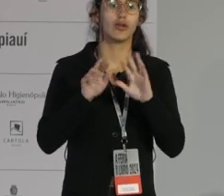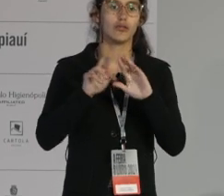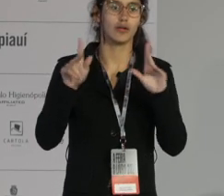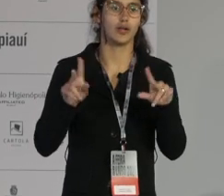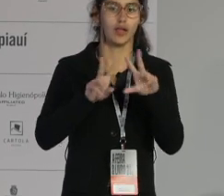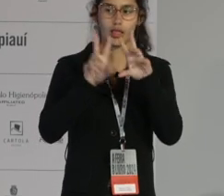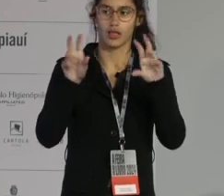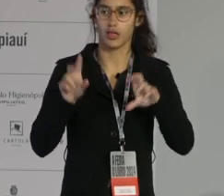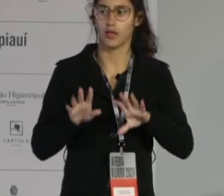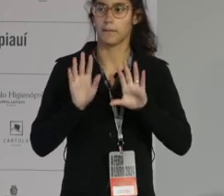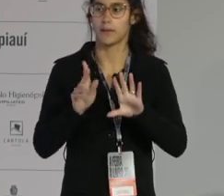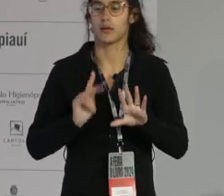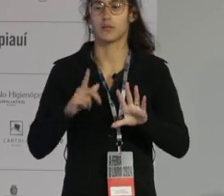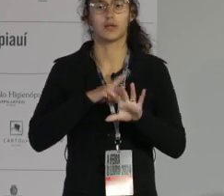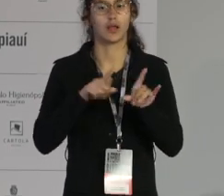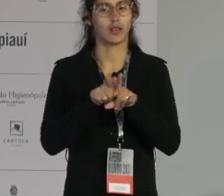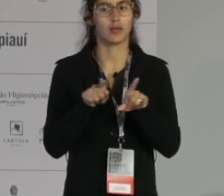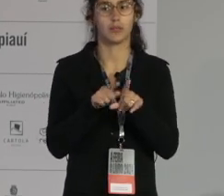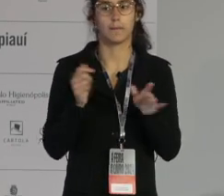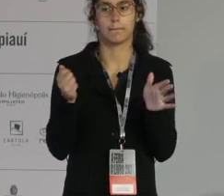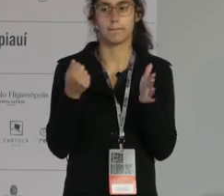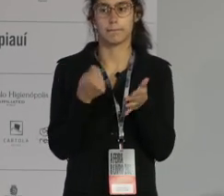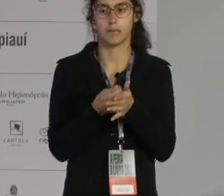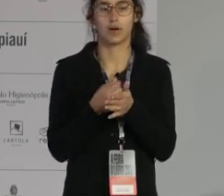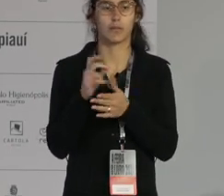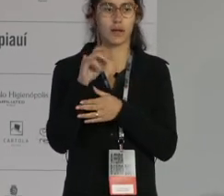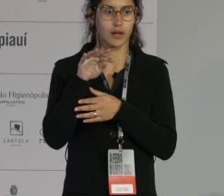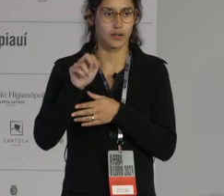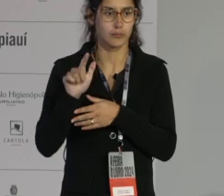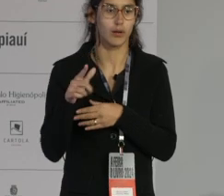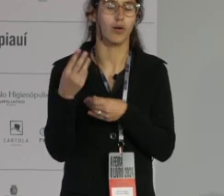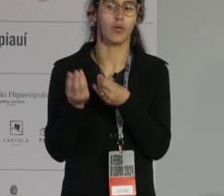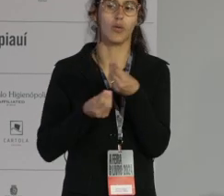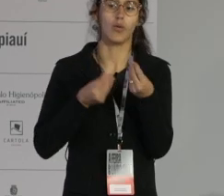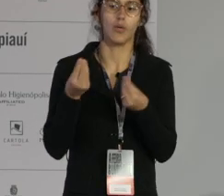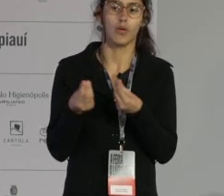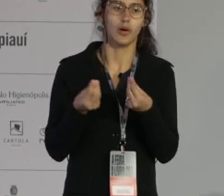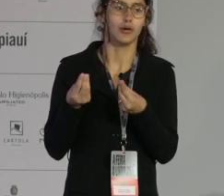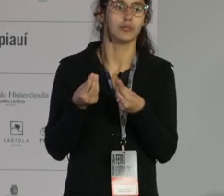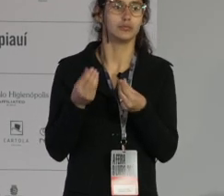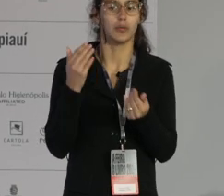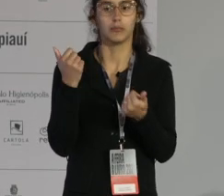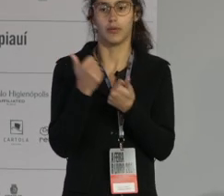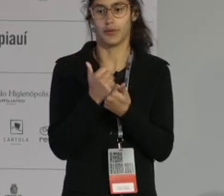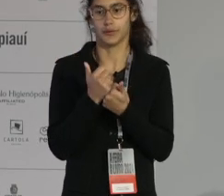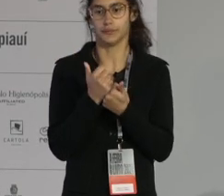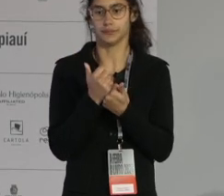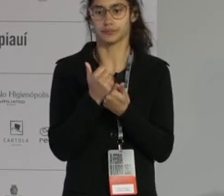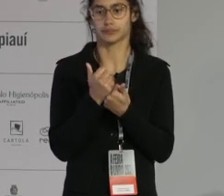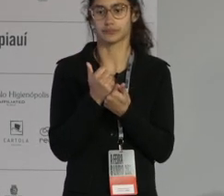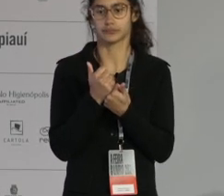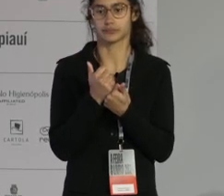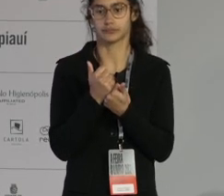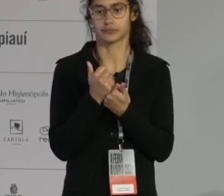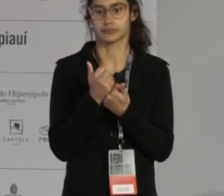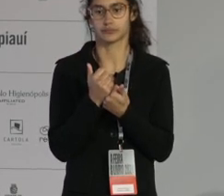edições, mas sempre tendo esse conto Paraíso Canibal como o norte. É, por